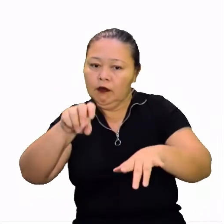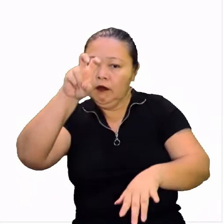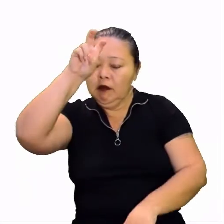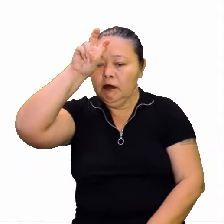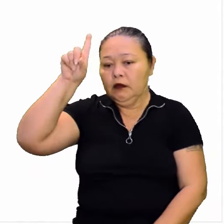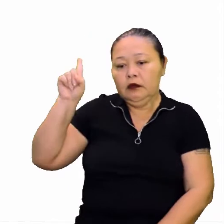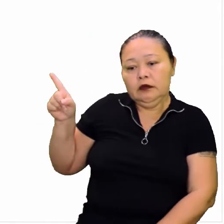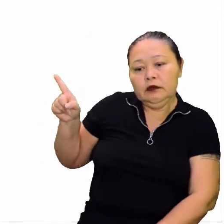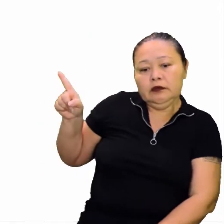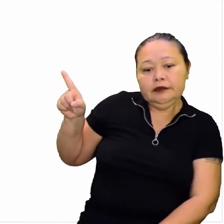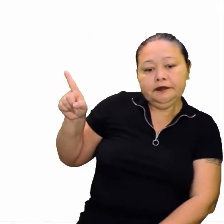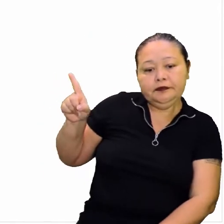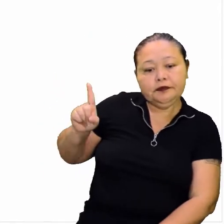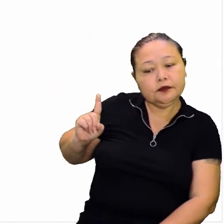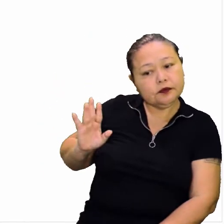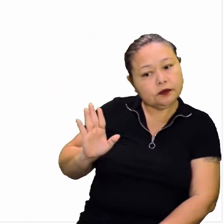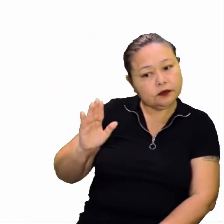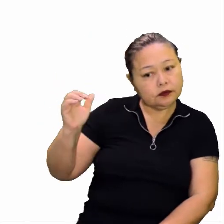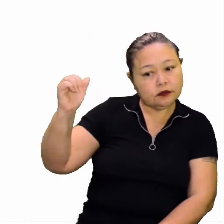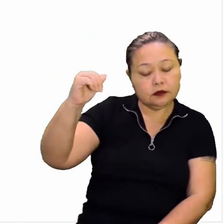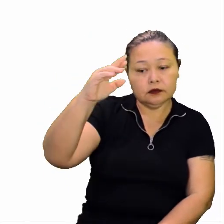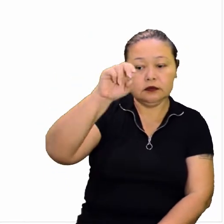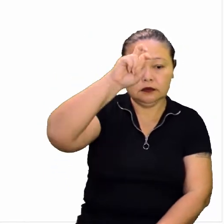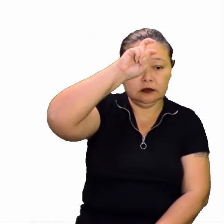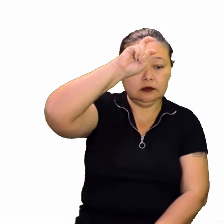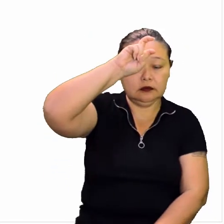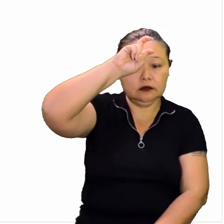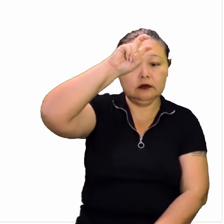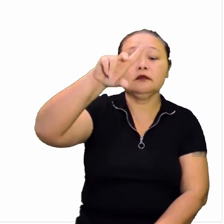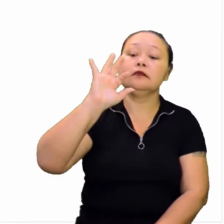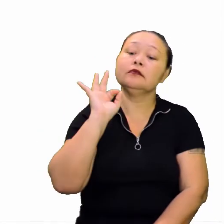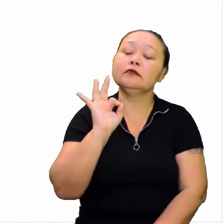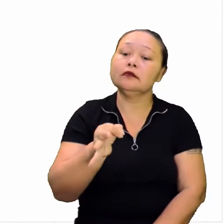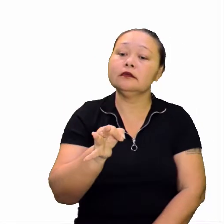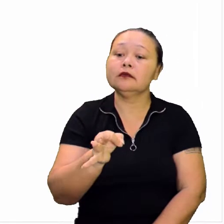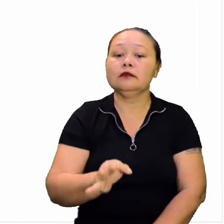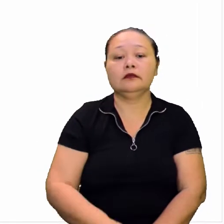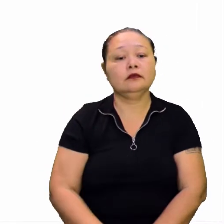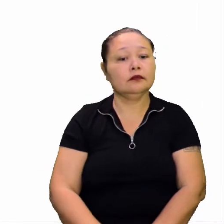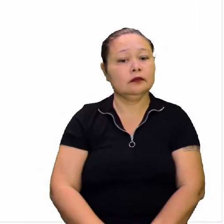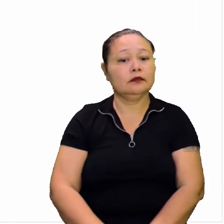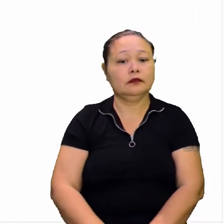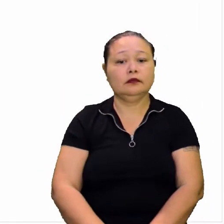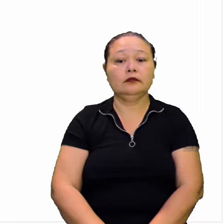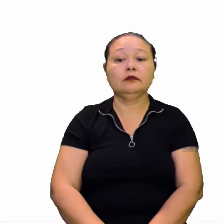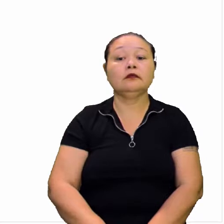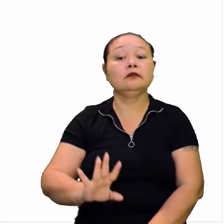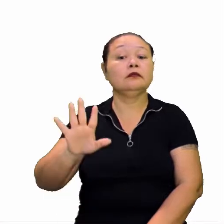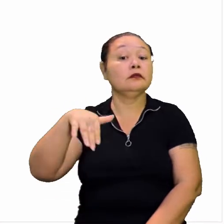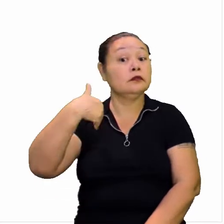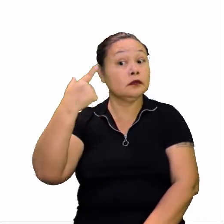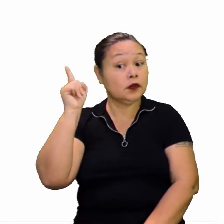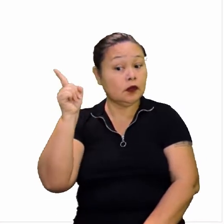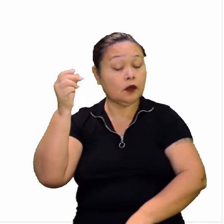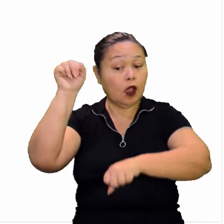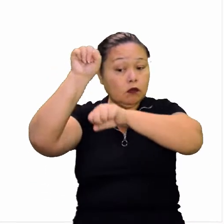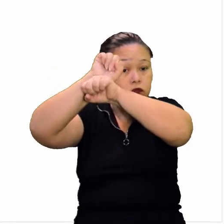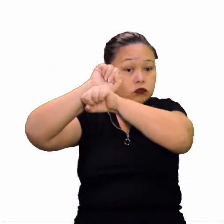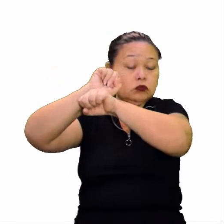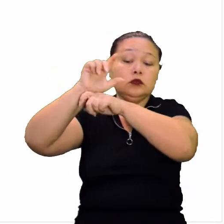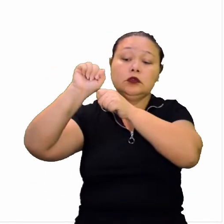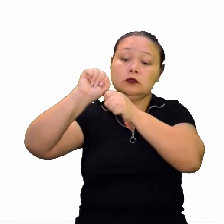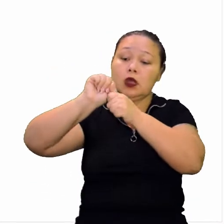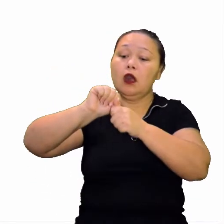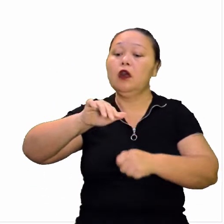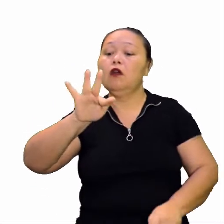imagem. Migra para o Egito. Certo? Sendo escravizado pelos